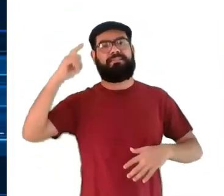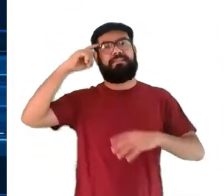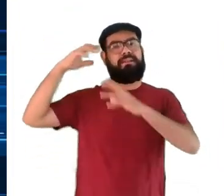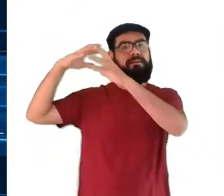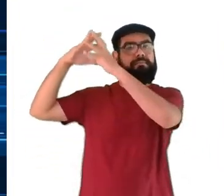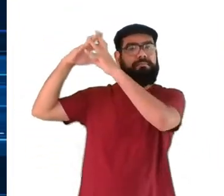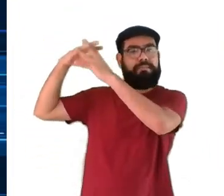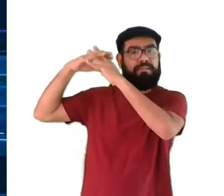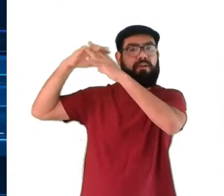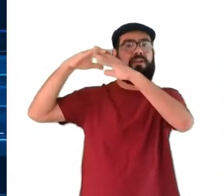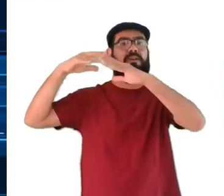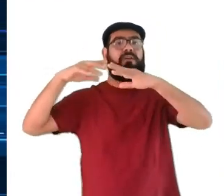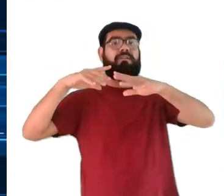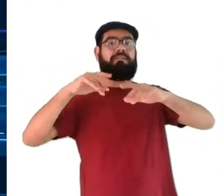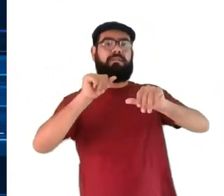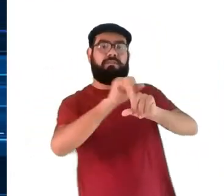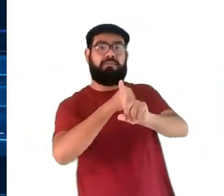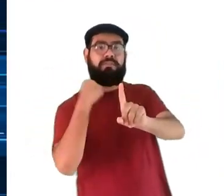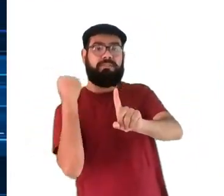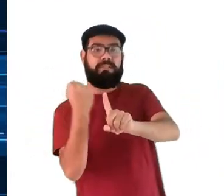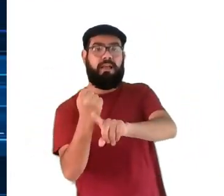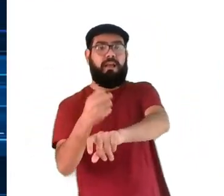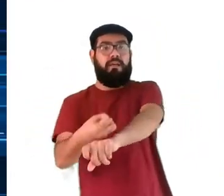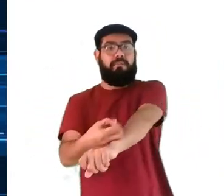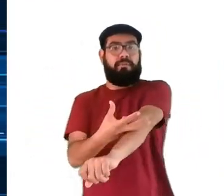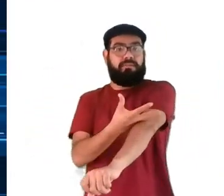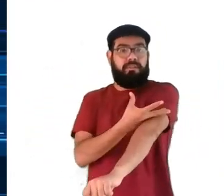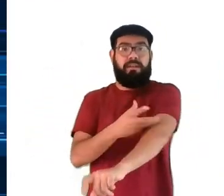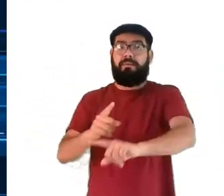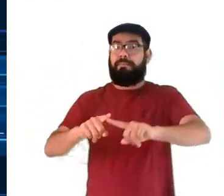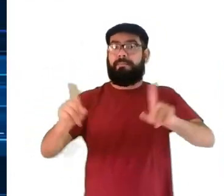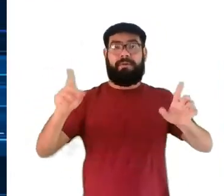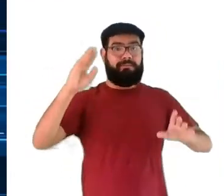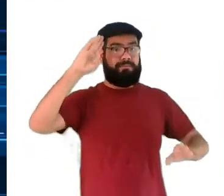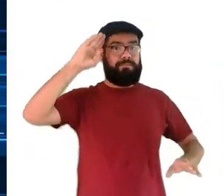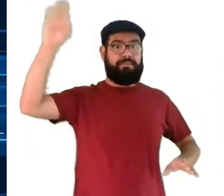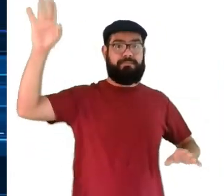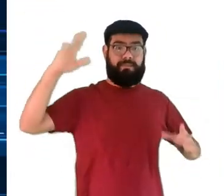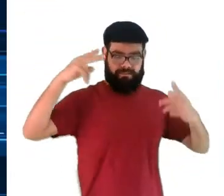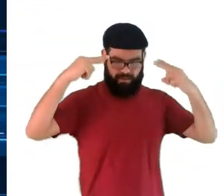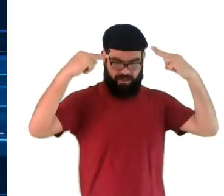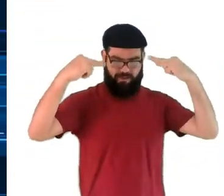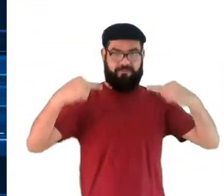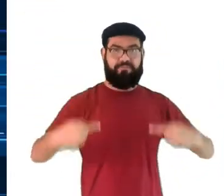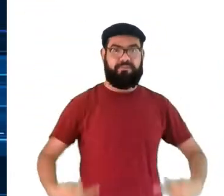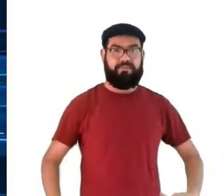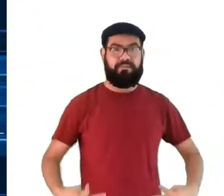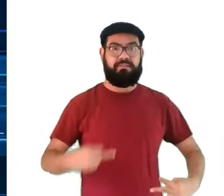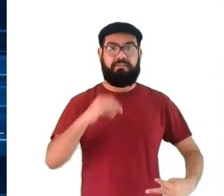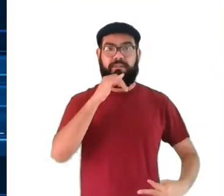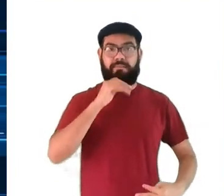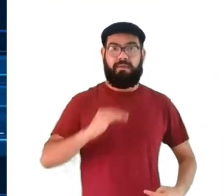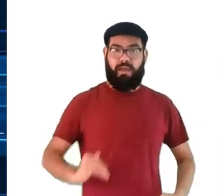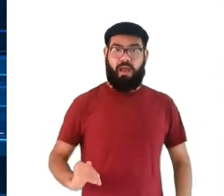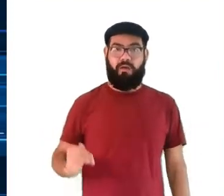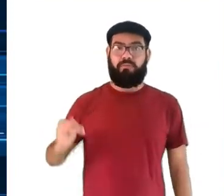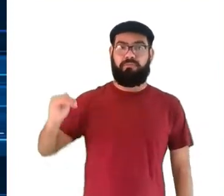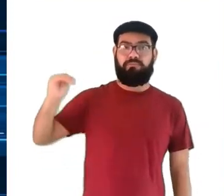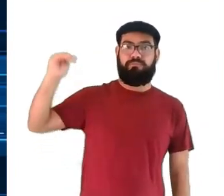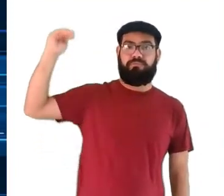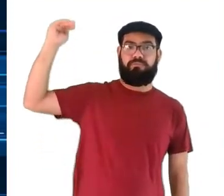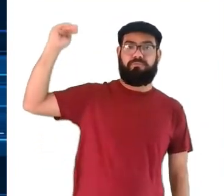sociais, emocionais, mas as físicas mais óbvias quais são? É o crescimento em altura e o aumento do